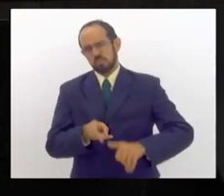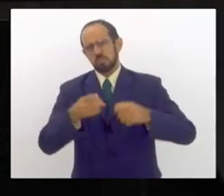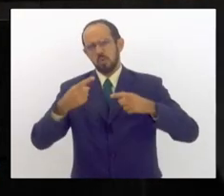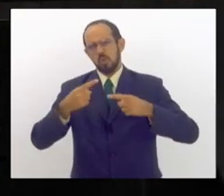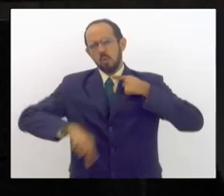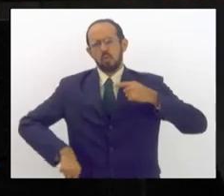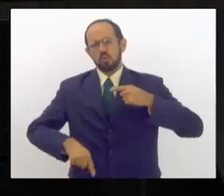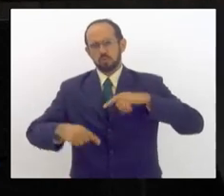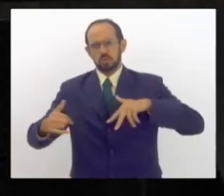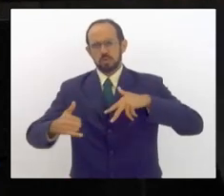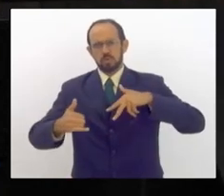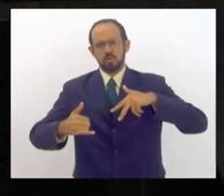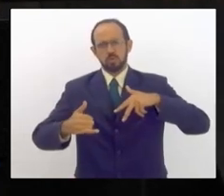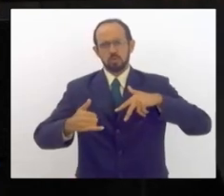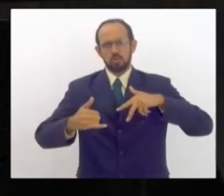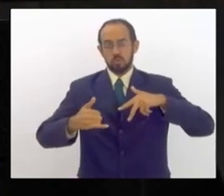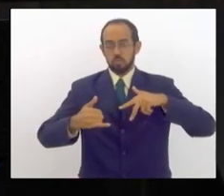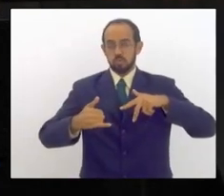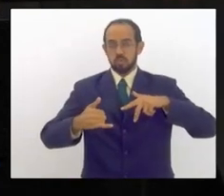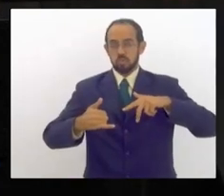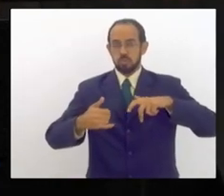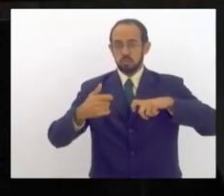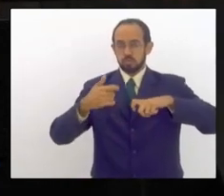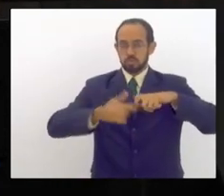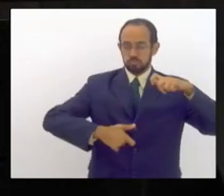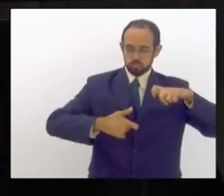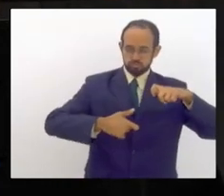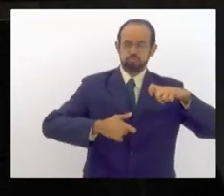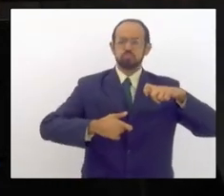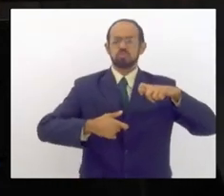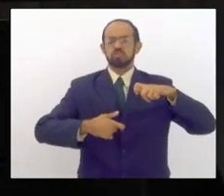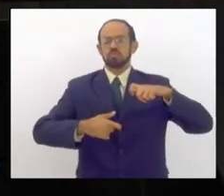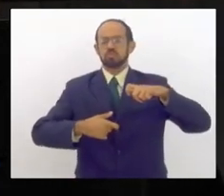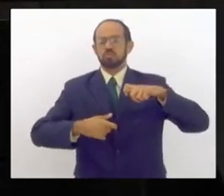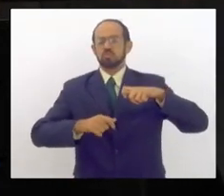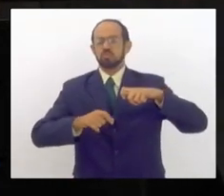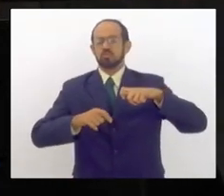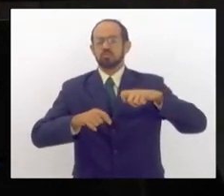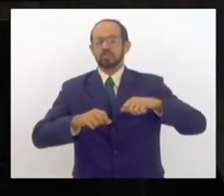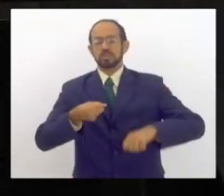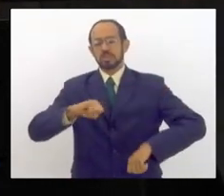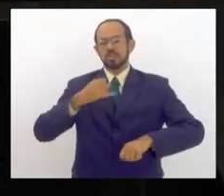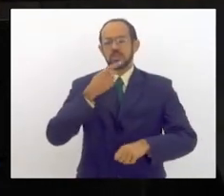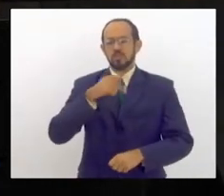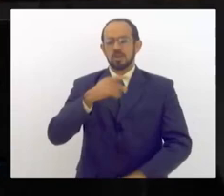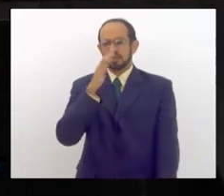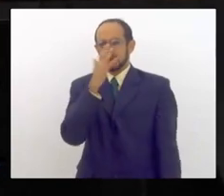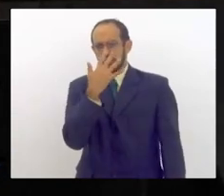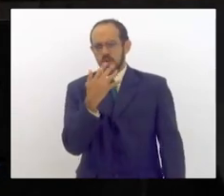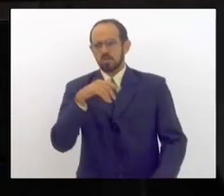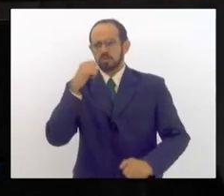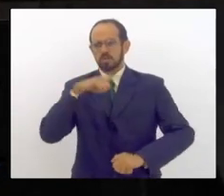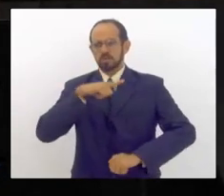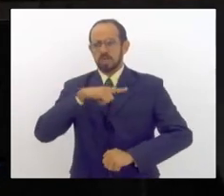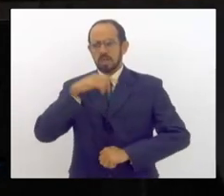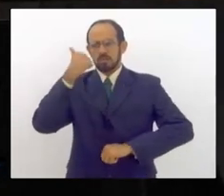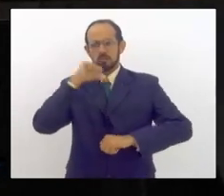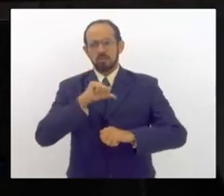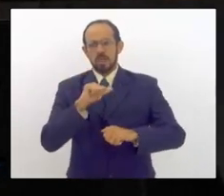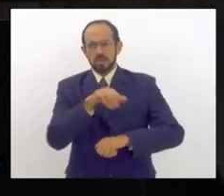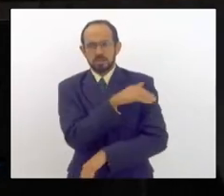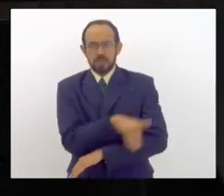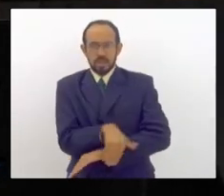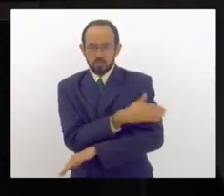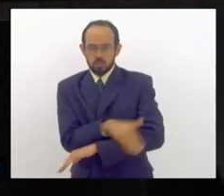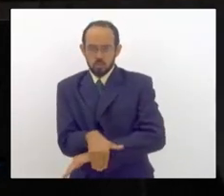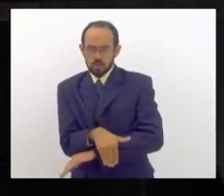E aí, quando a gente está falando de carnaval, temos sim as mulheres nas ruas que são foliãs e